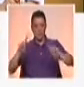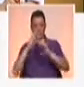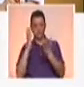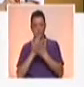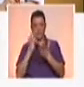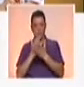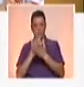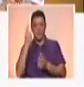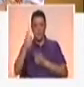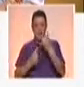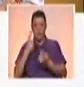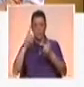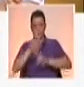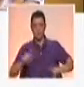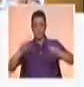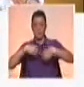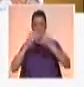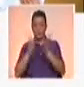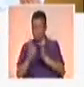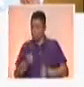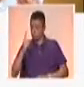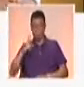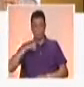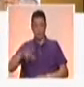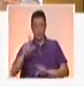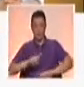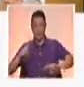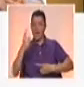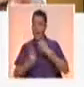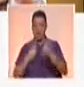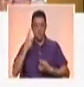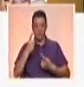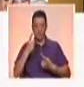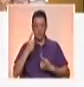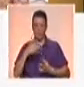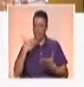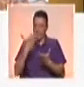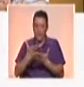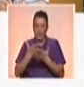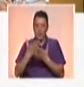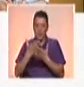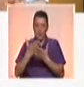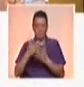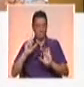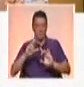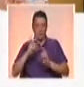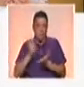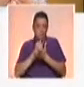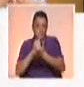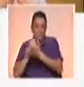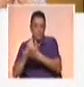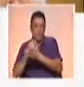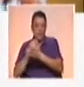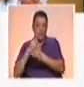deviam? Algumas não. Não estou a falar de todas no país, mas todas aqui, algumas realmente não responderam àquilo que se esperava delas. E,